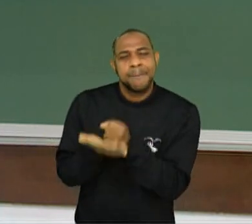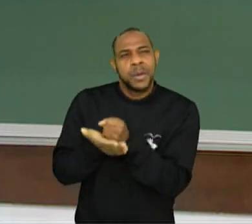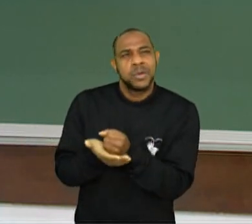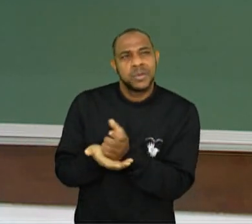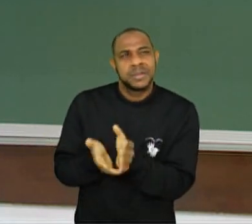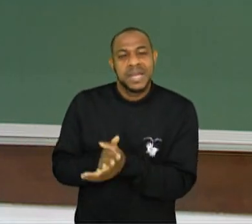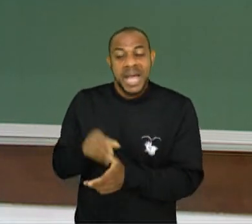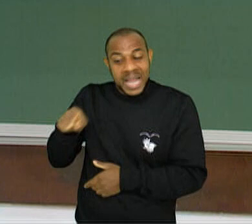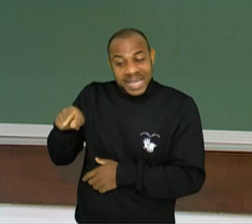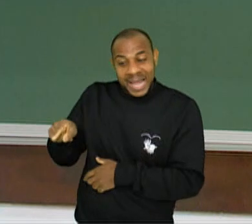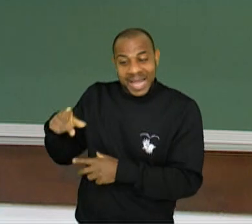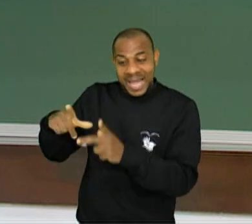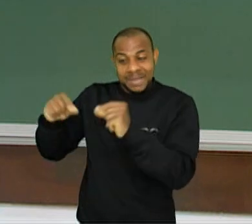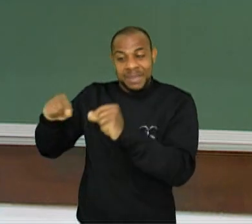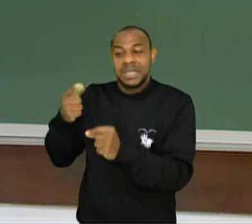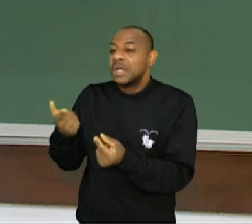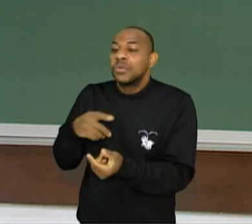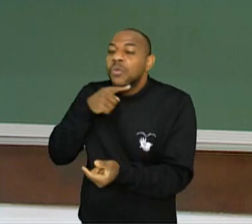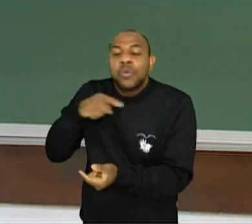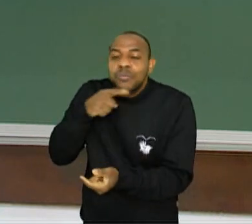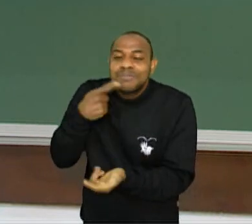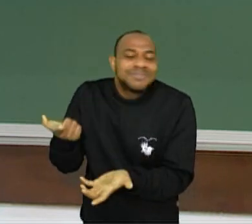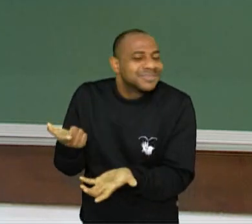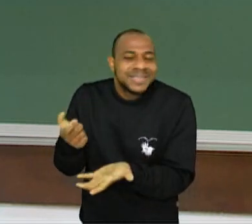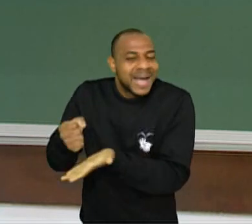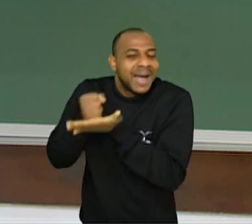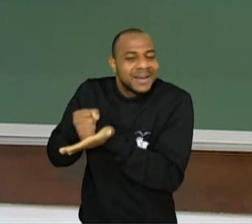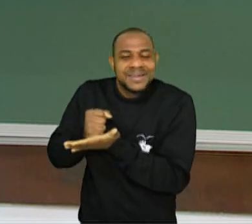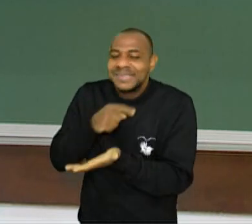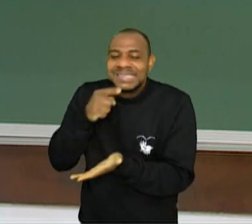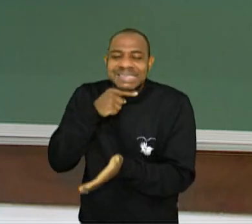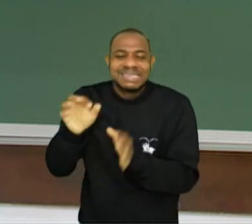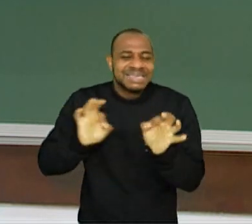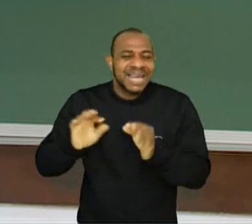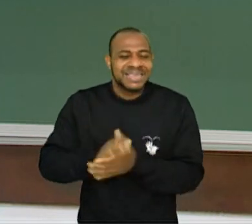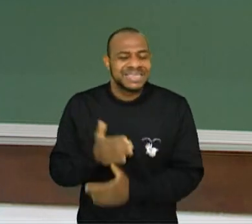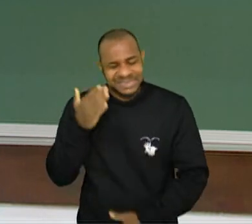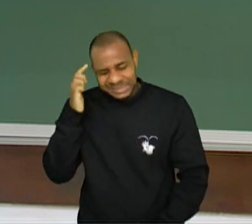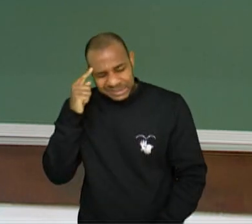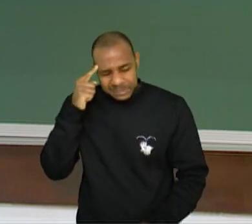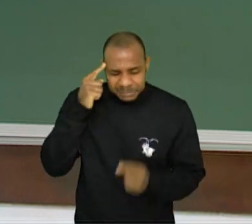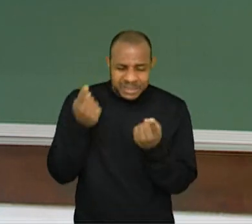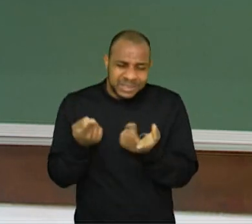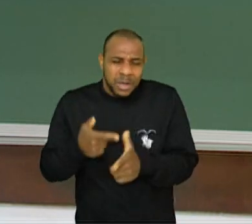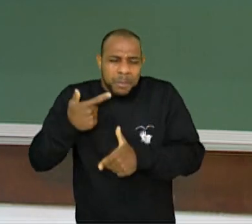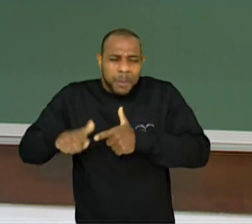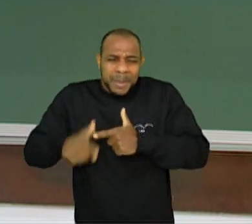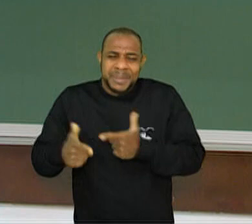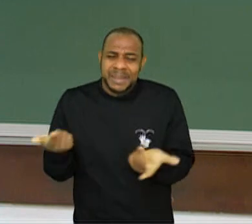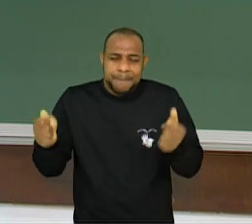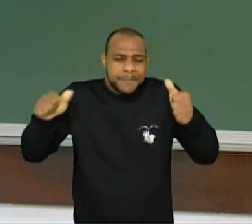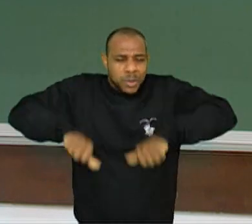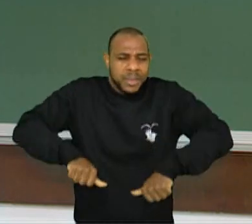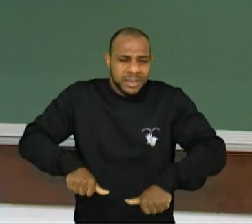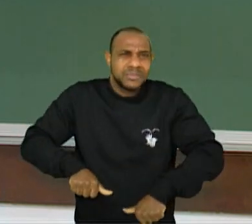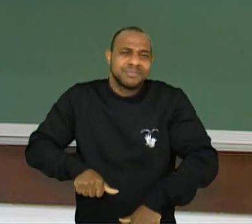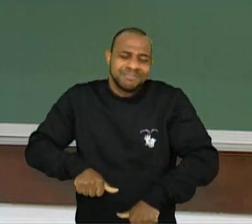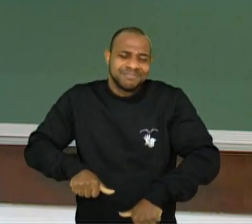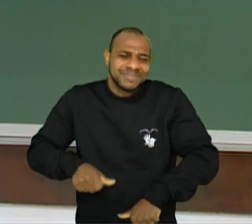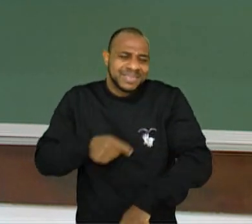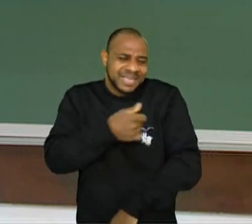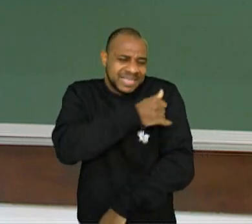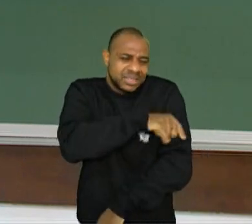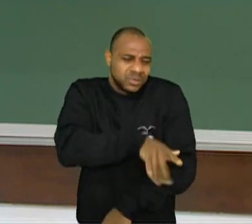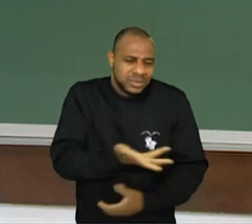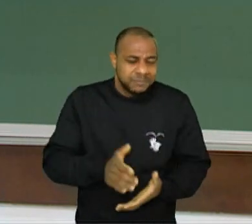um apoio parlamentar que ele precisaria e ele percebe que a situação estava ficando crítica para o governo dele. Ele vai até o Rio Grande do